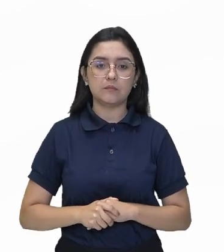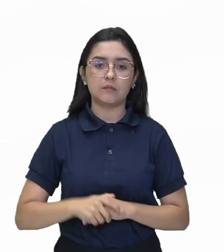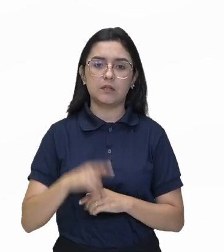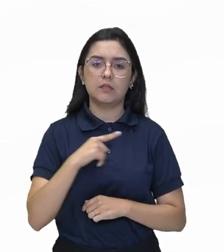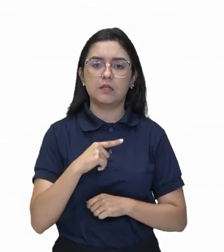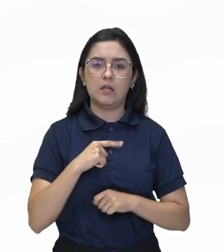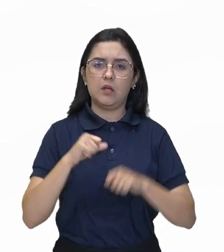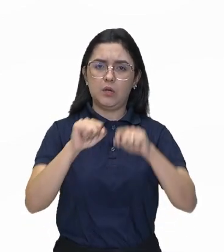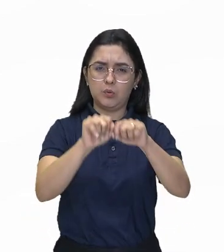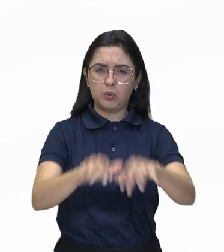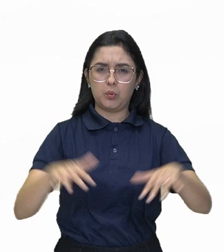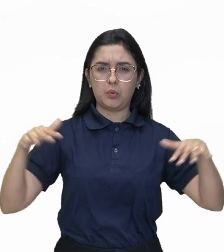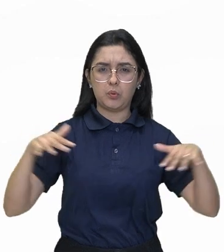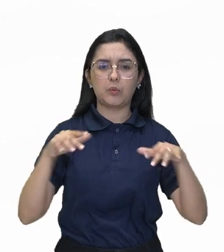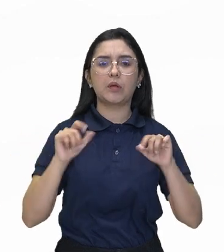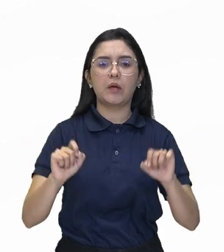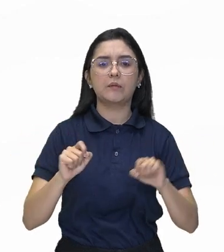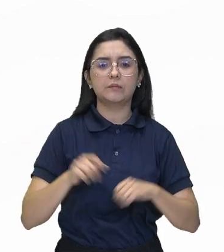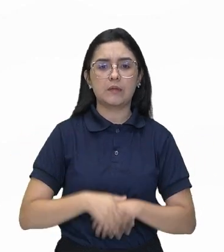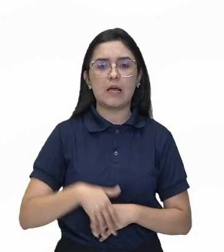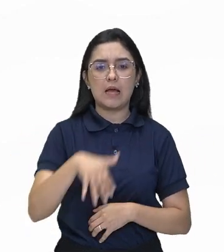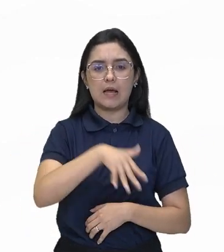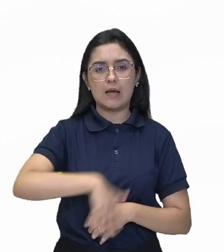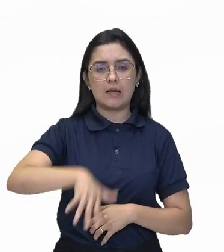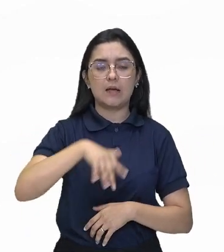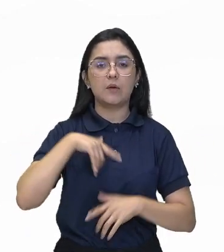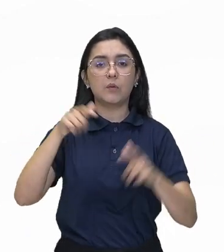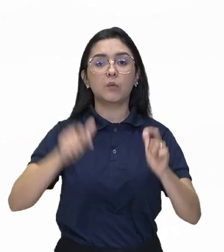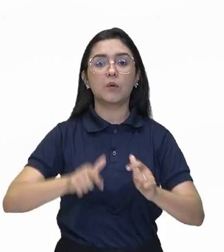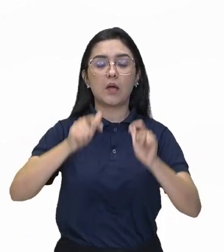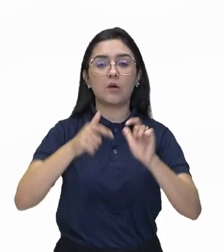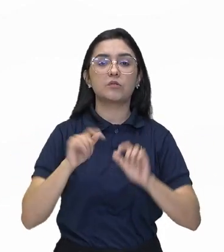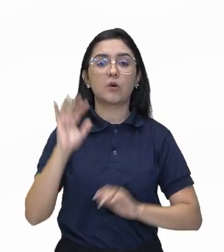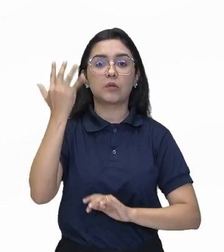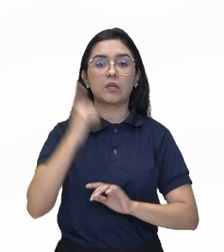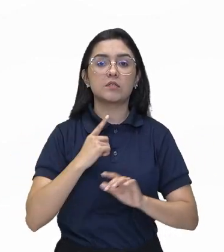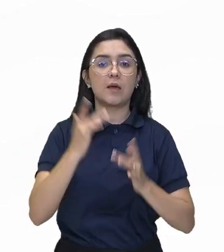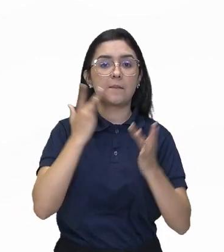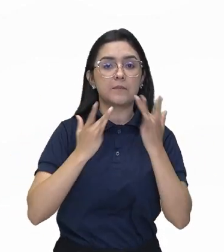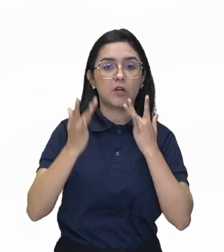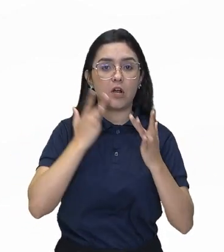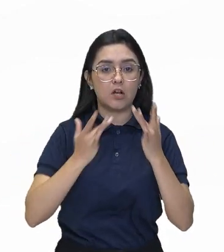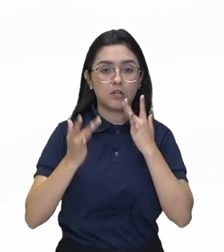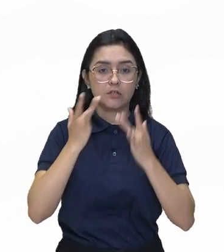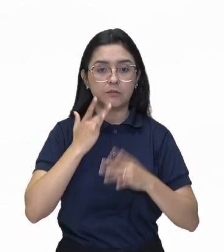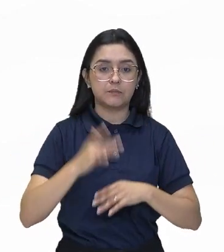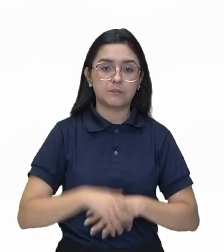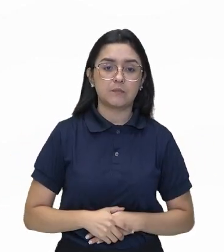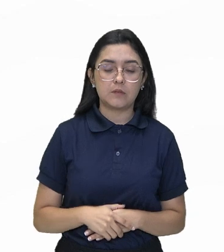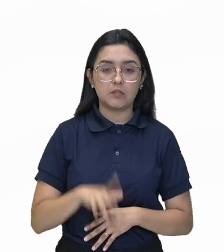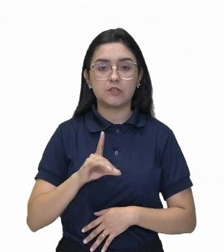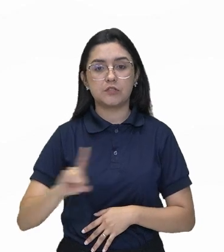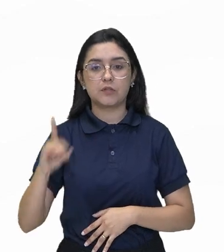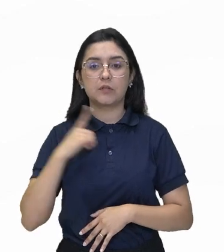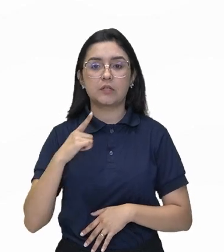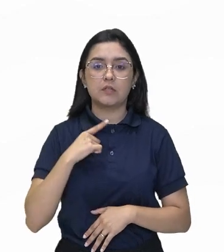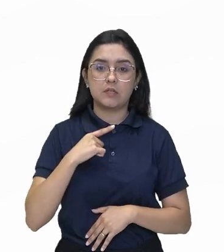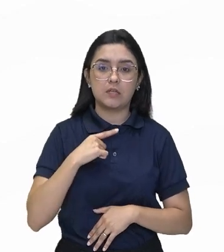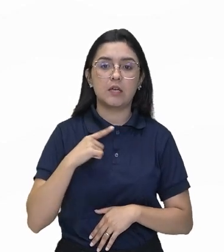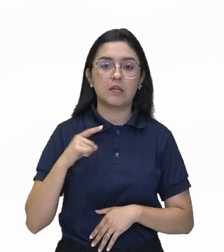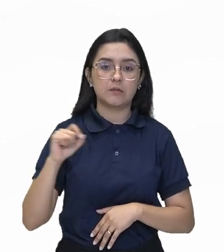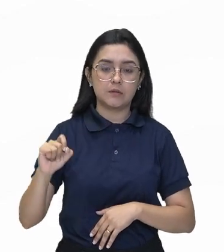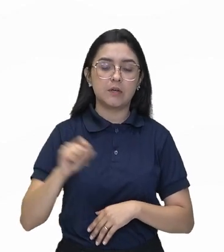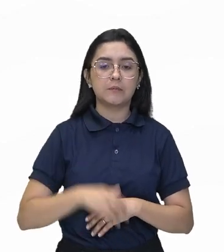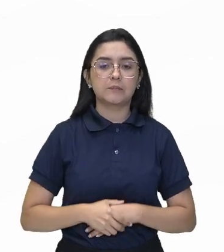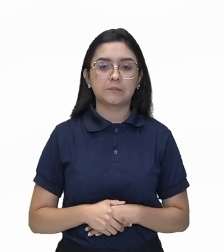a questão, né, da sala de espetáculo mesmo, onde dos lados direito e esquerdo nós temos o camarote, na parte